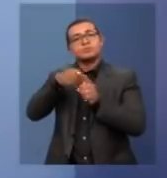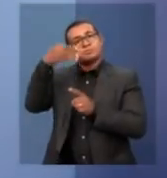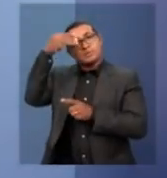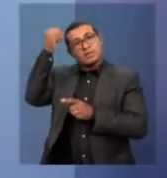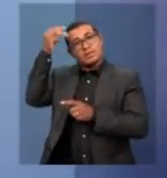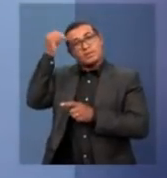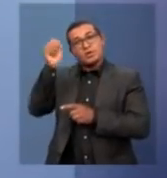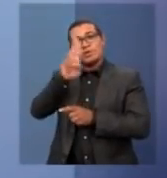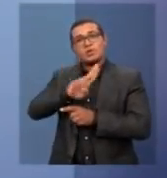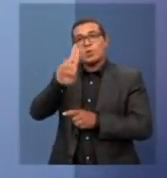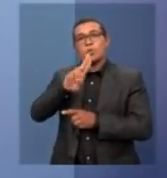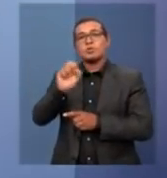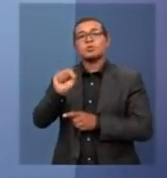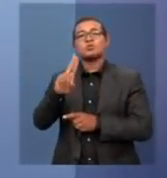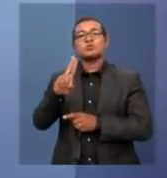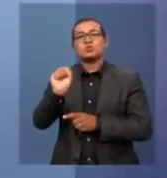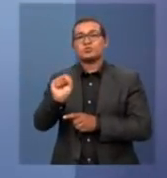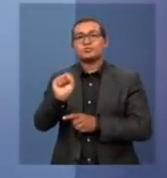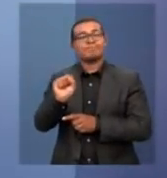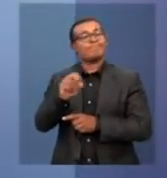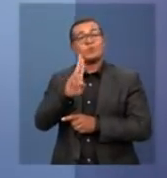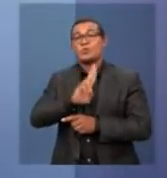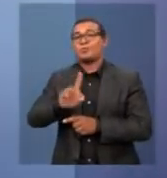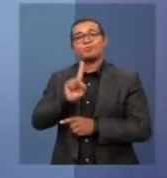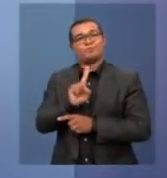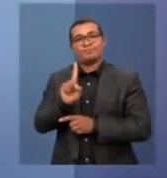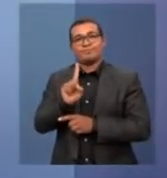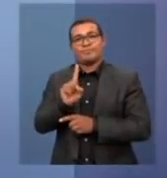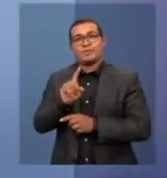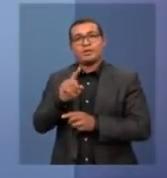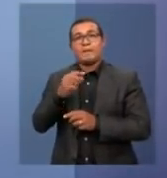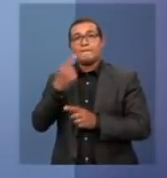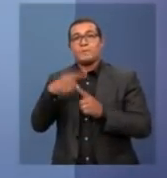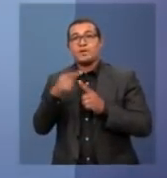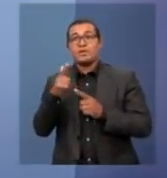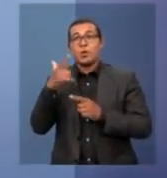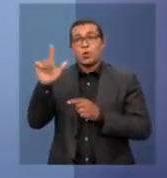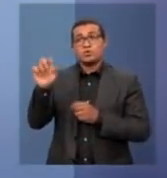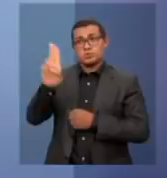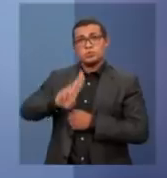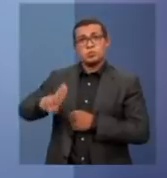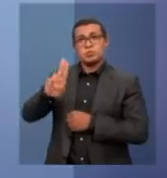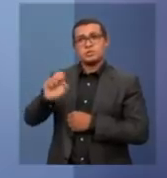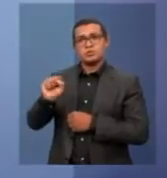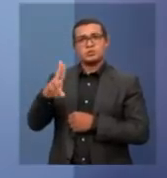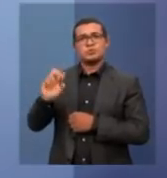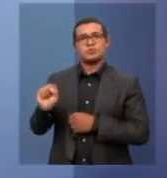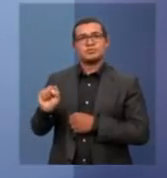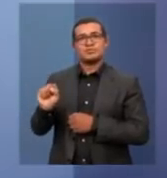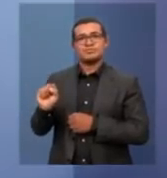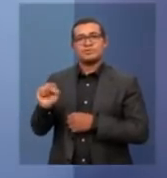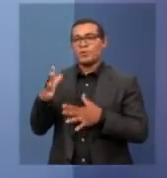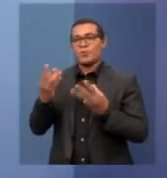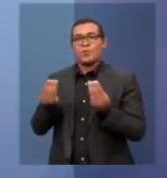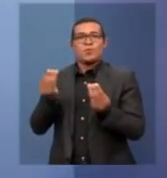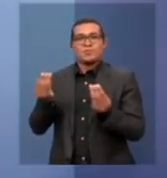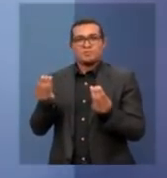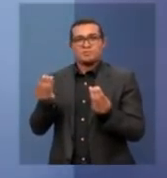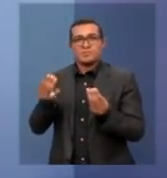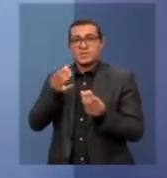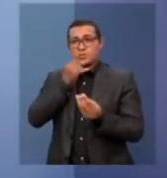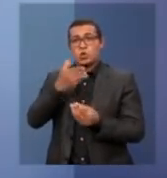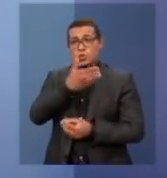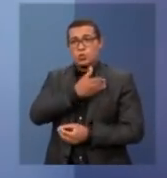que no uso do sistema único de saúde porque do que por aqueles que usam o sistema único de saúde então é nosso grupo é muito